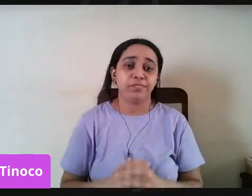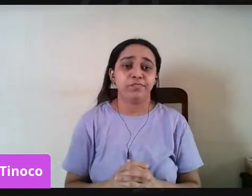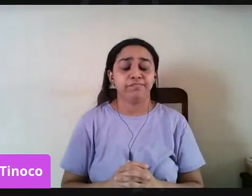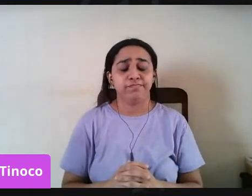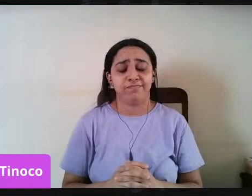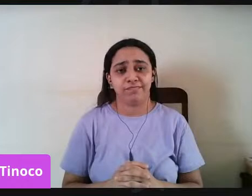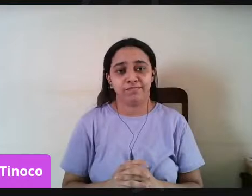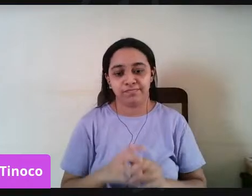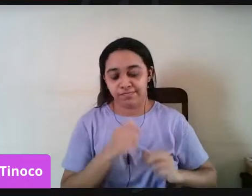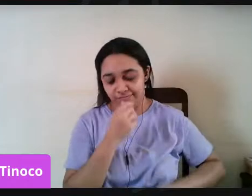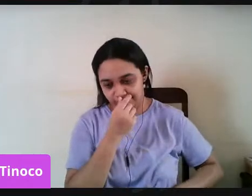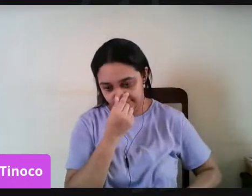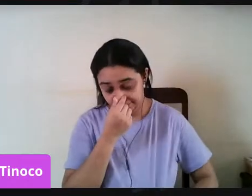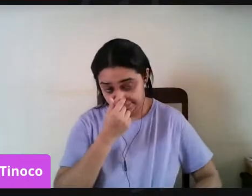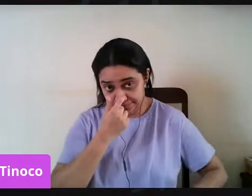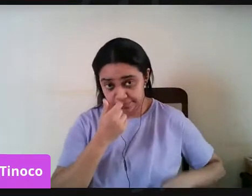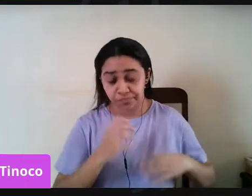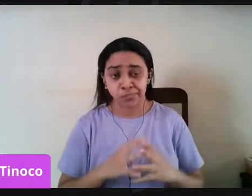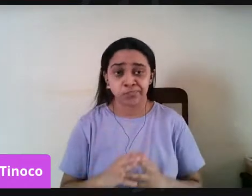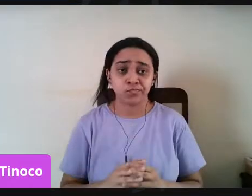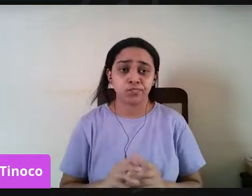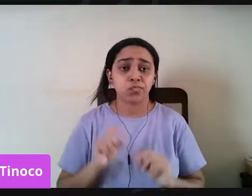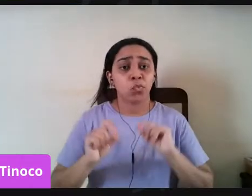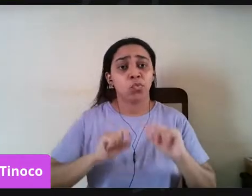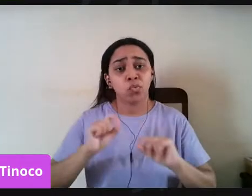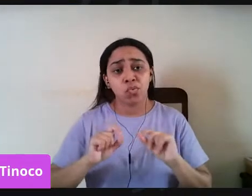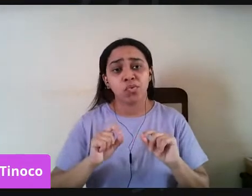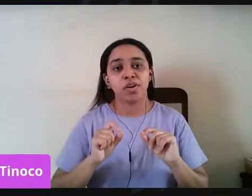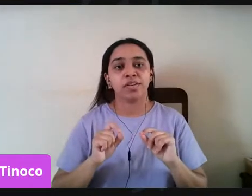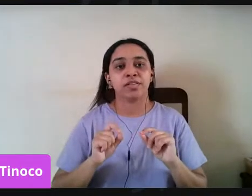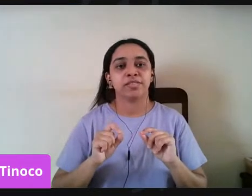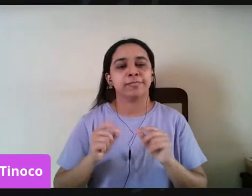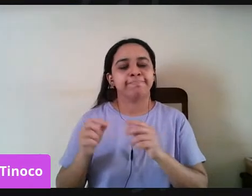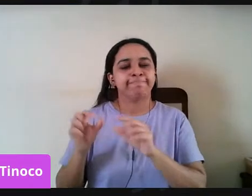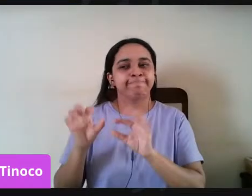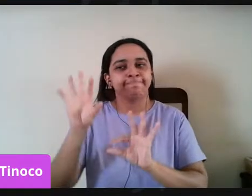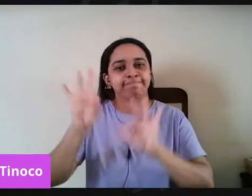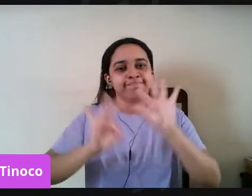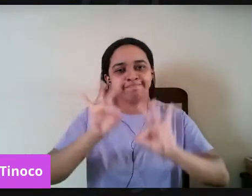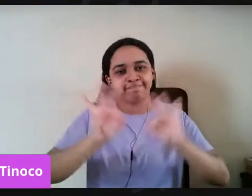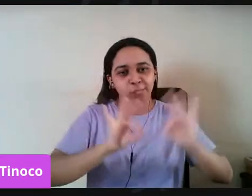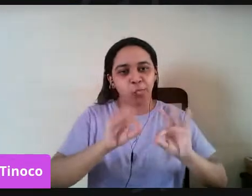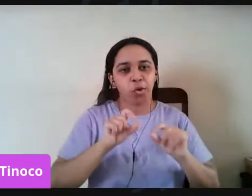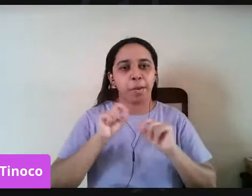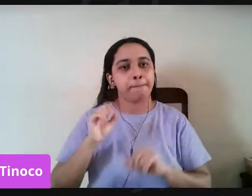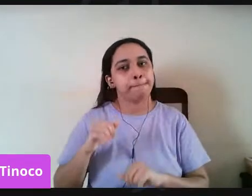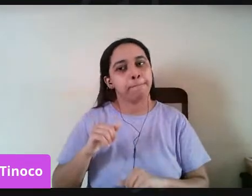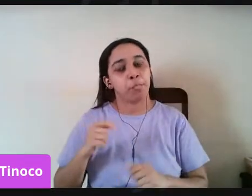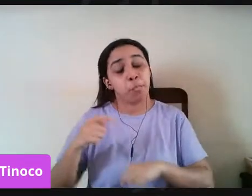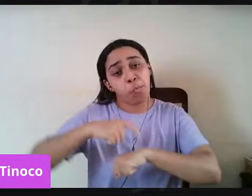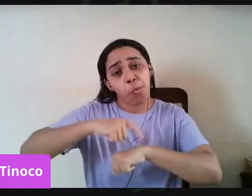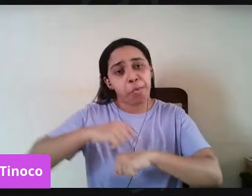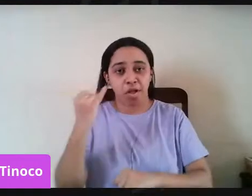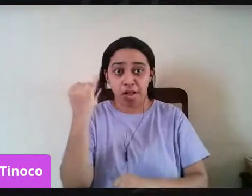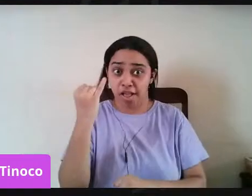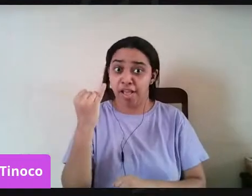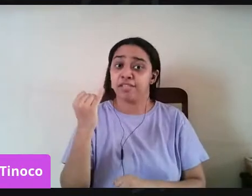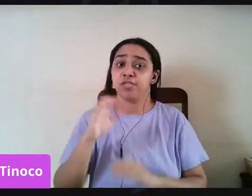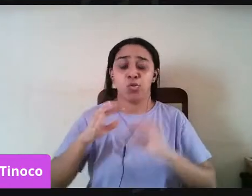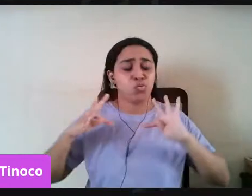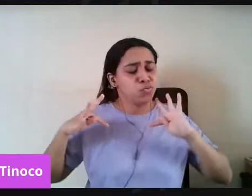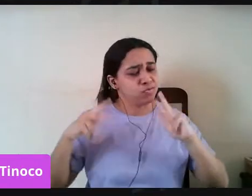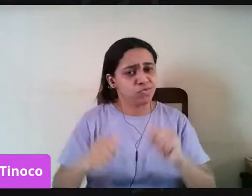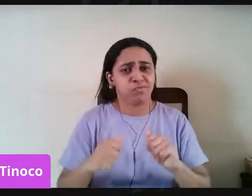naquilo que se mostra o mais relevante. Não que o resto não seja,